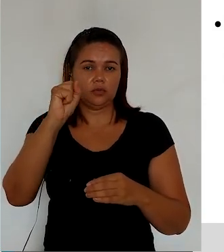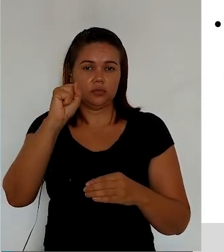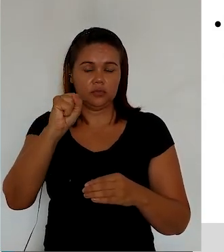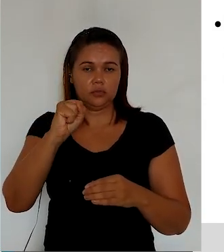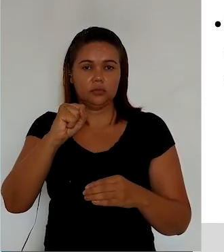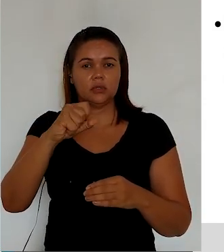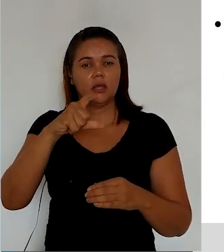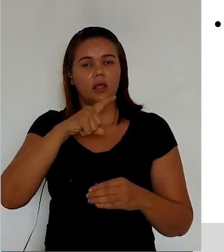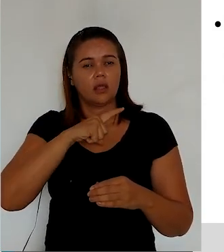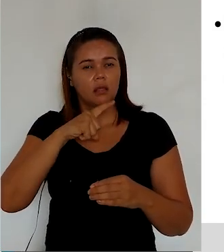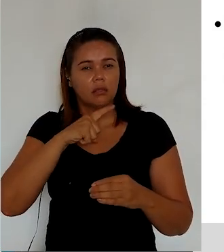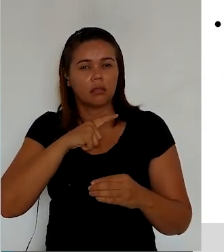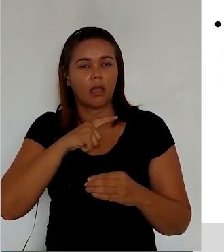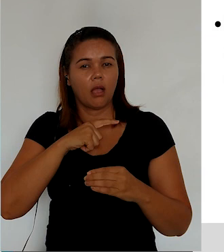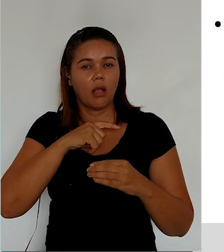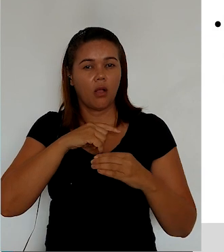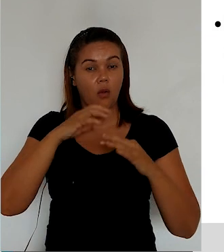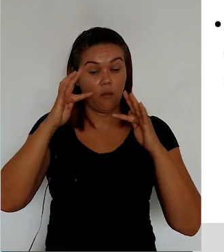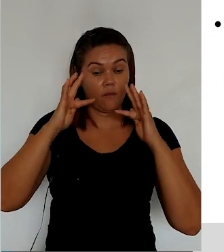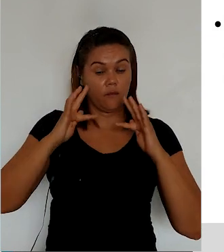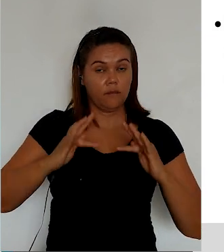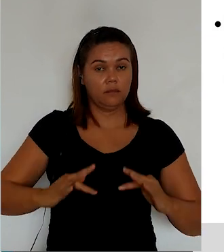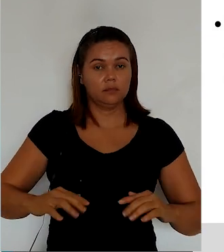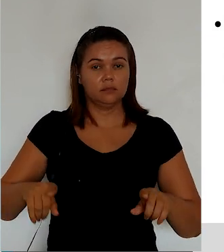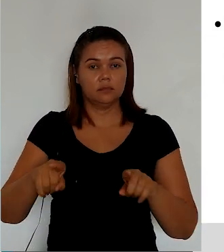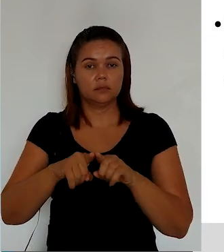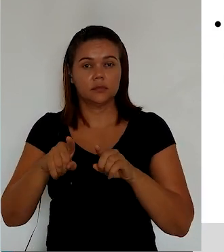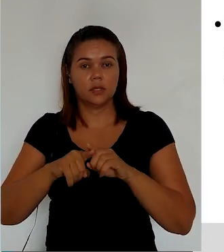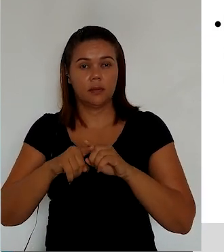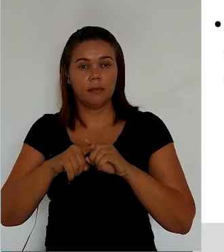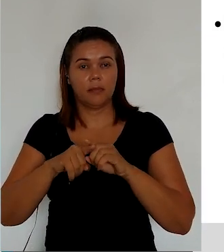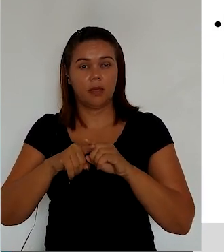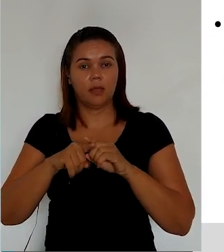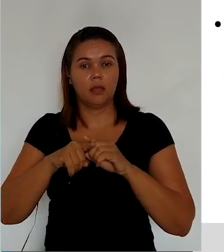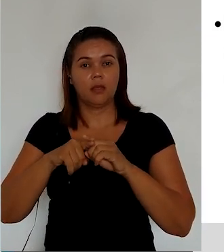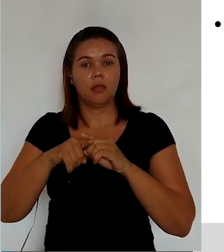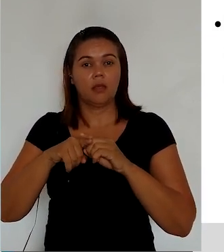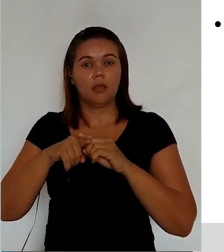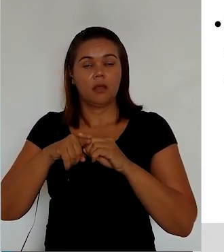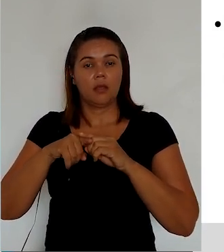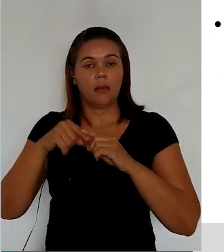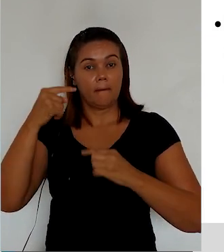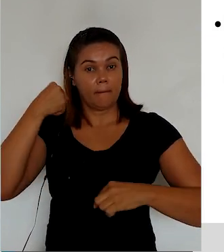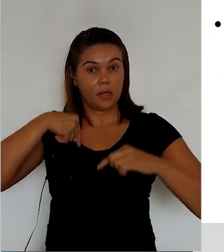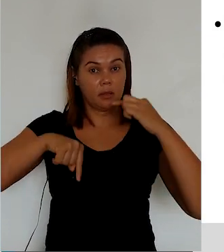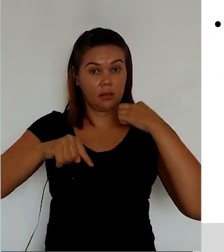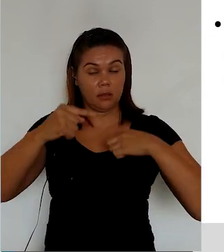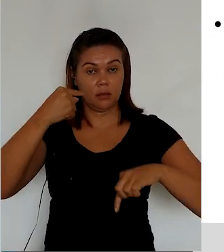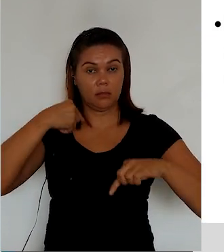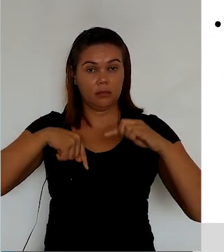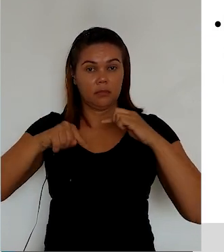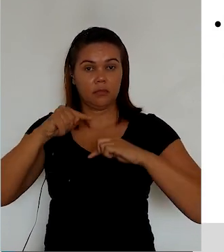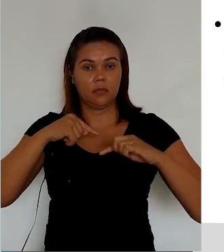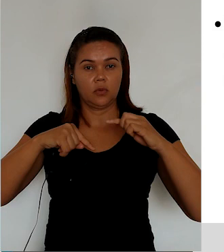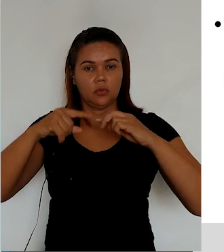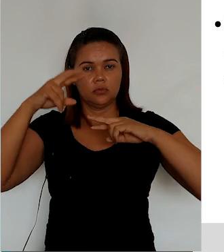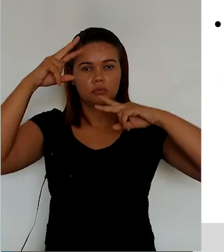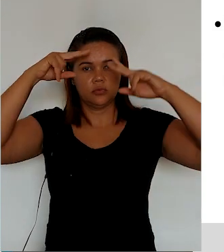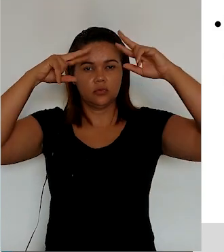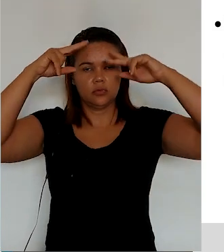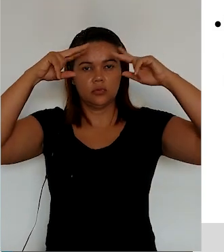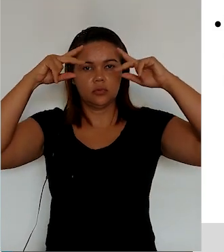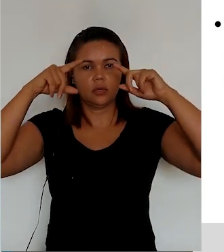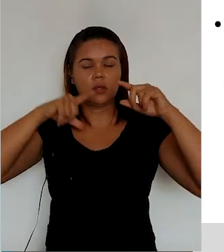o suporte físico e metabólico aos neurônios. Formam